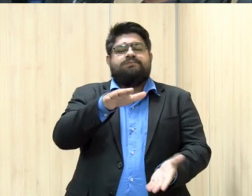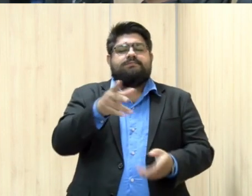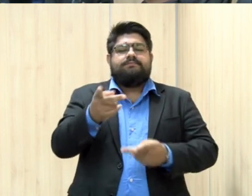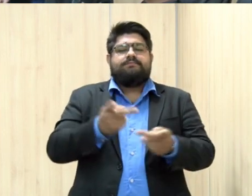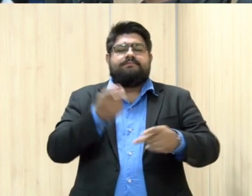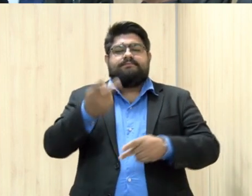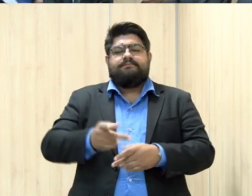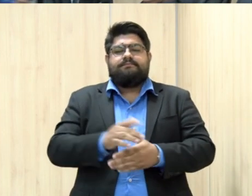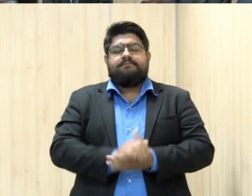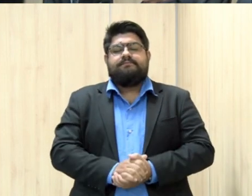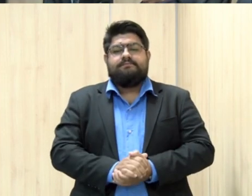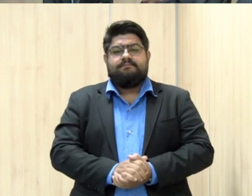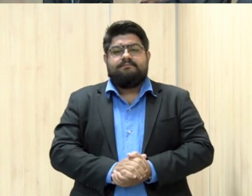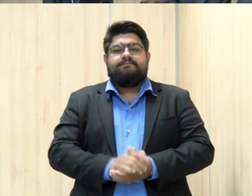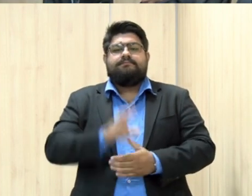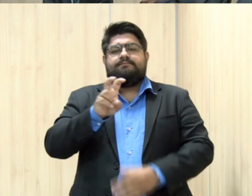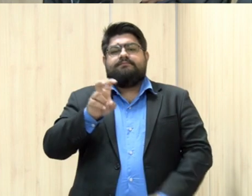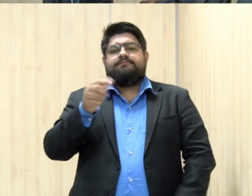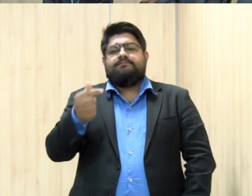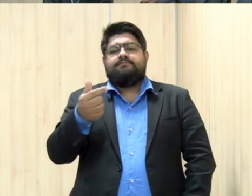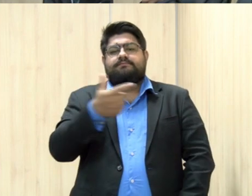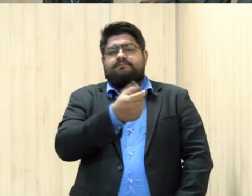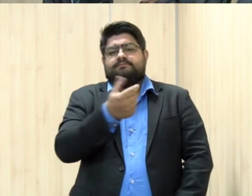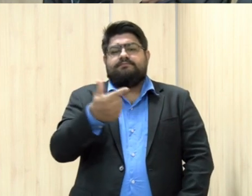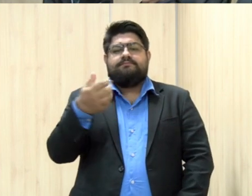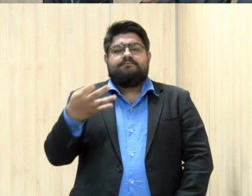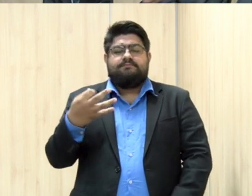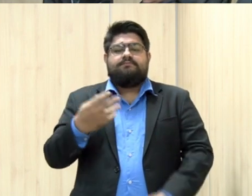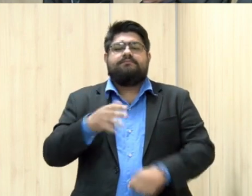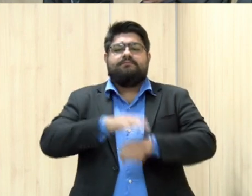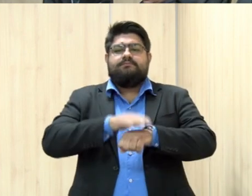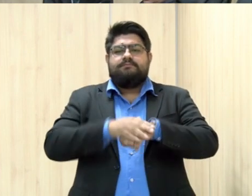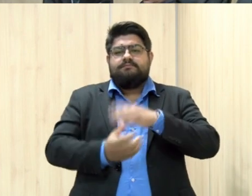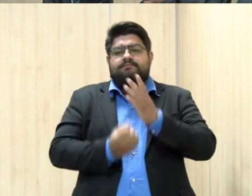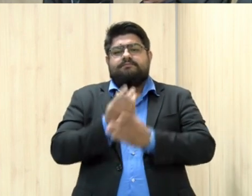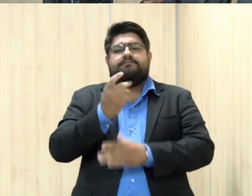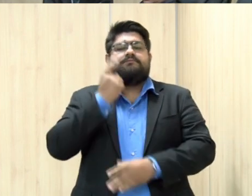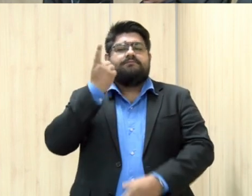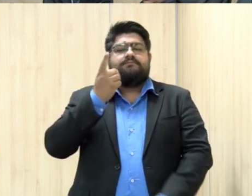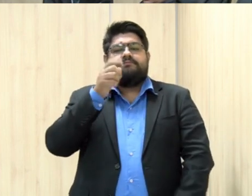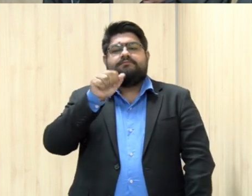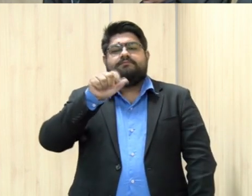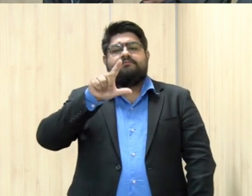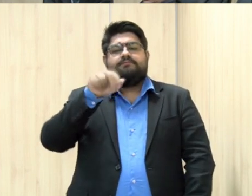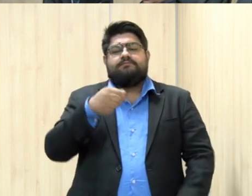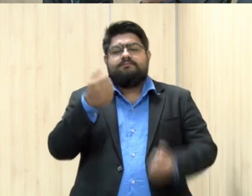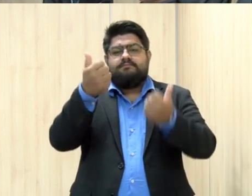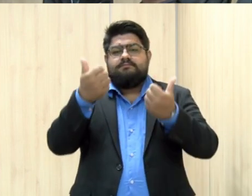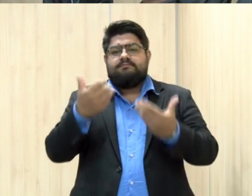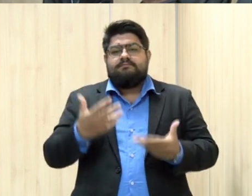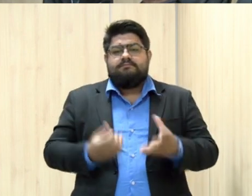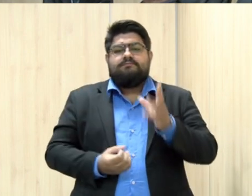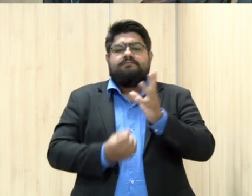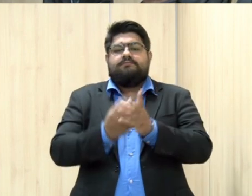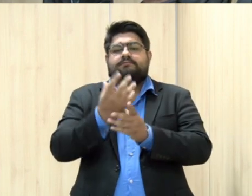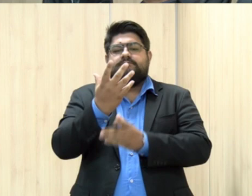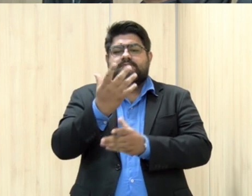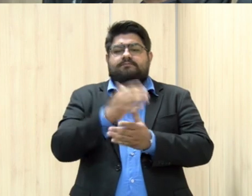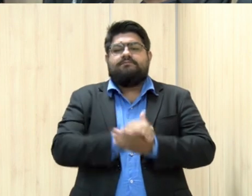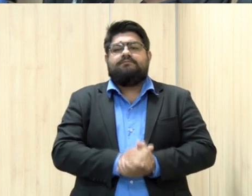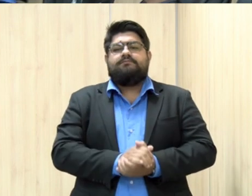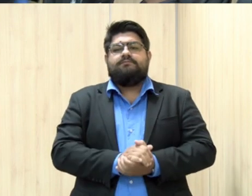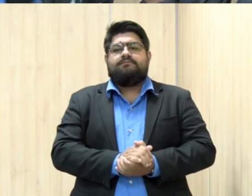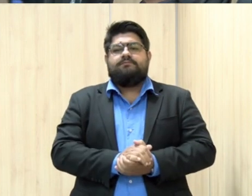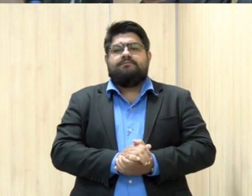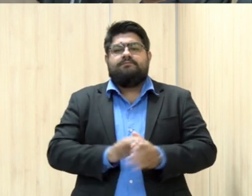tá número 57 2023 autoria Deputado Alan Queiroz dispõe sobre a implantação de faces elevadas